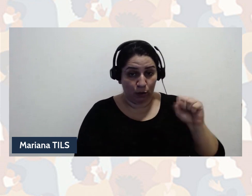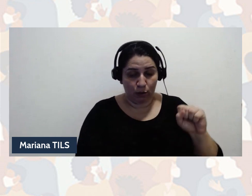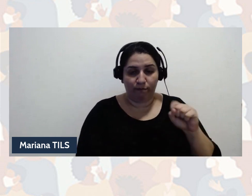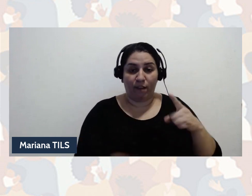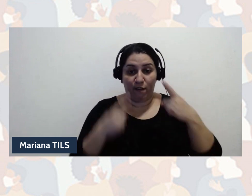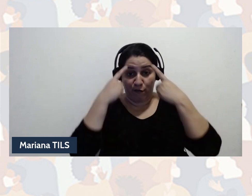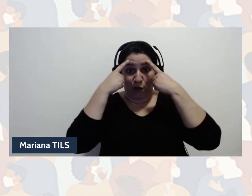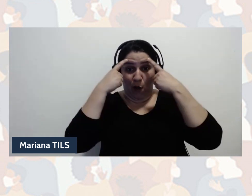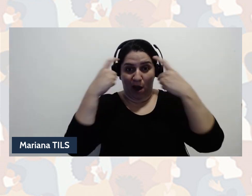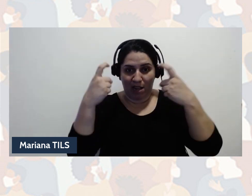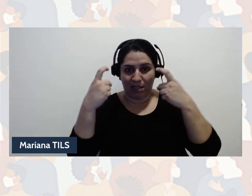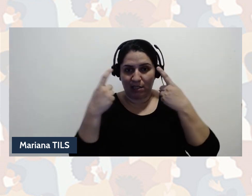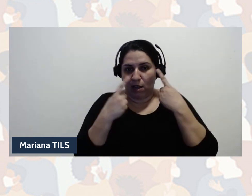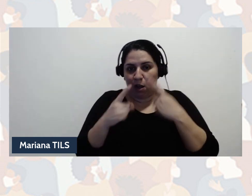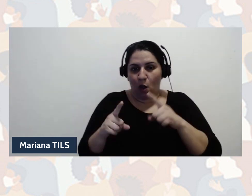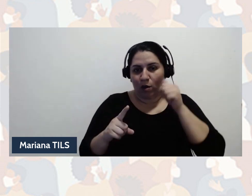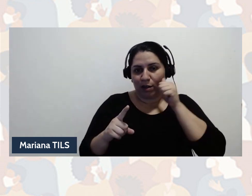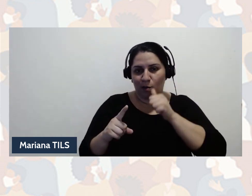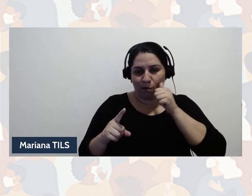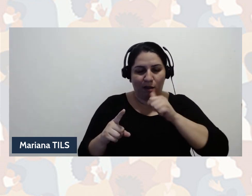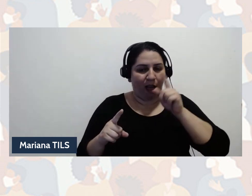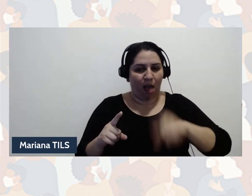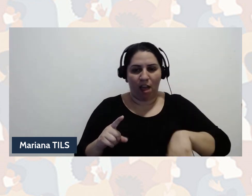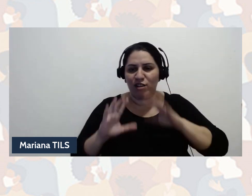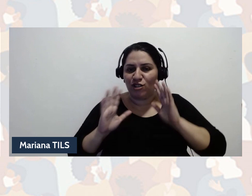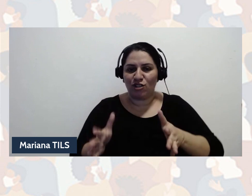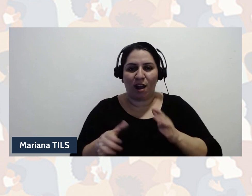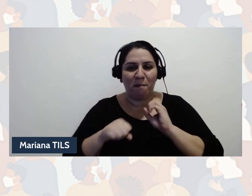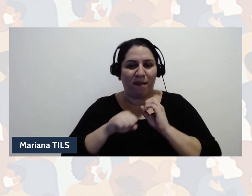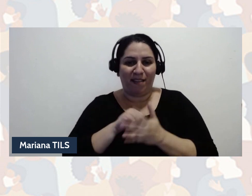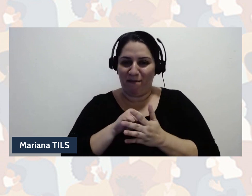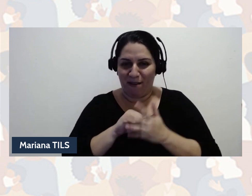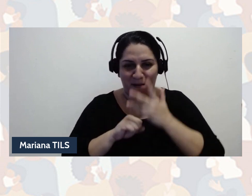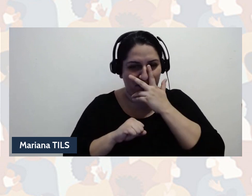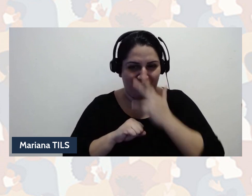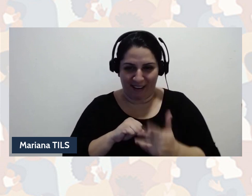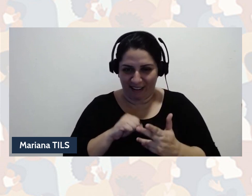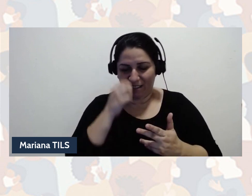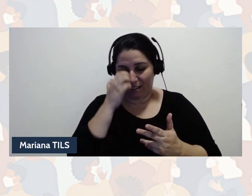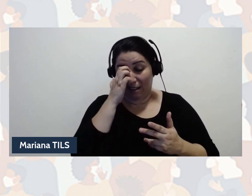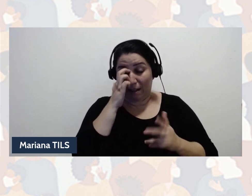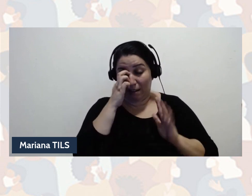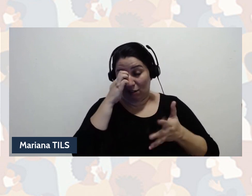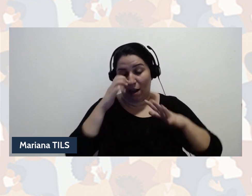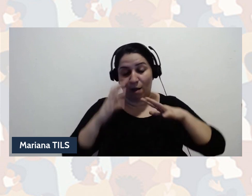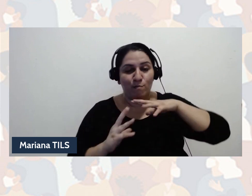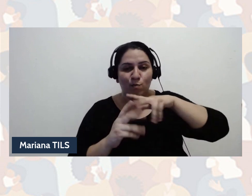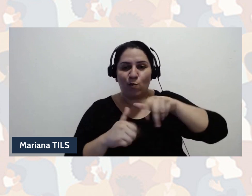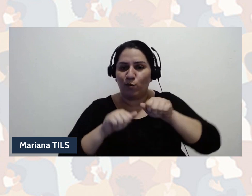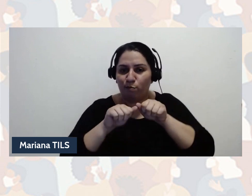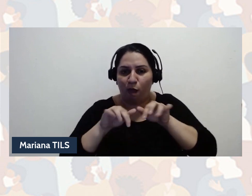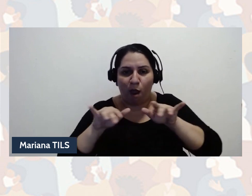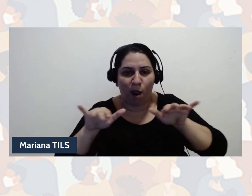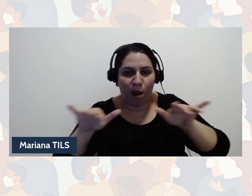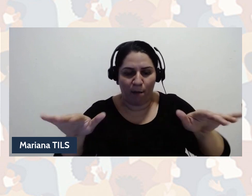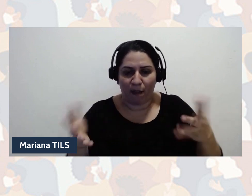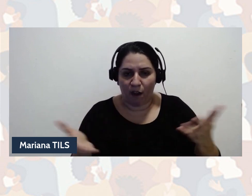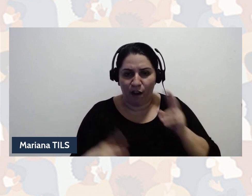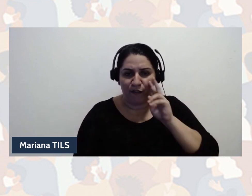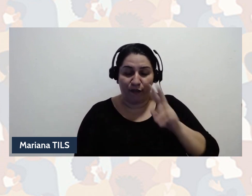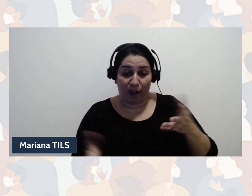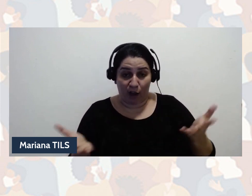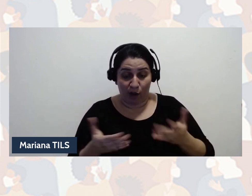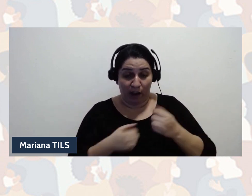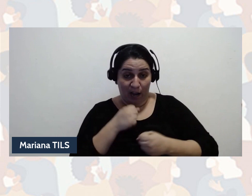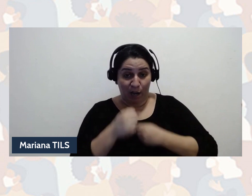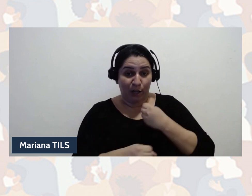pandemia global. E em 2022, agora, né, que a pandemia está bastante dominada, assim, né, se bem